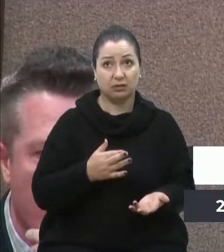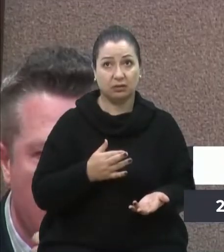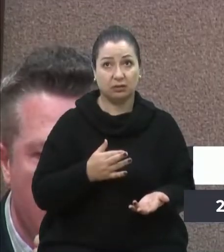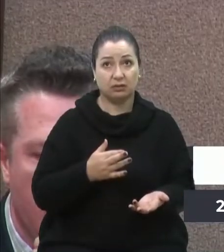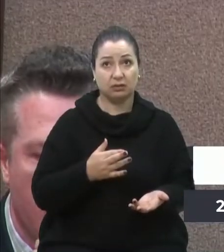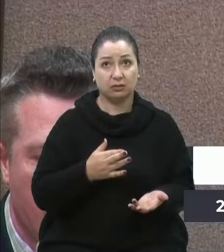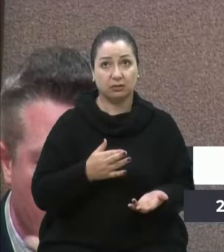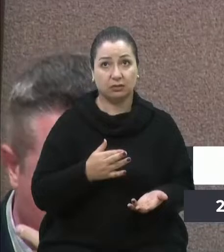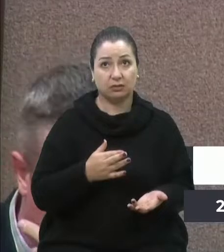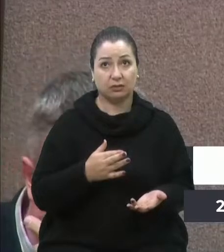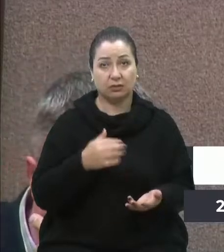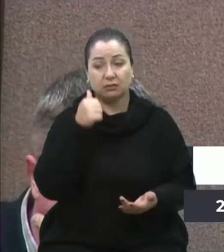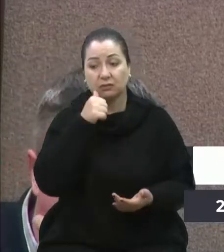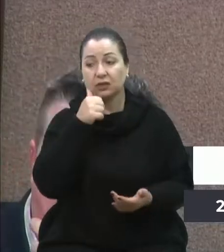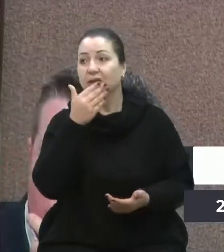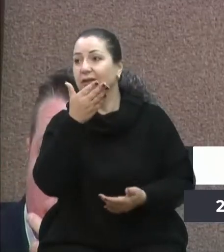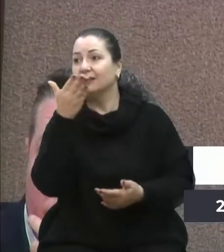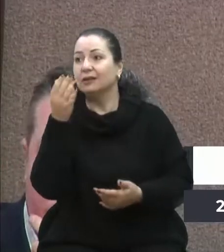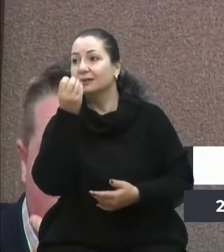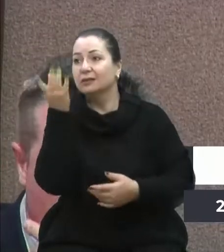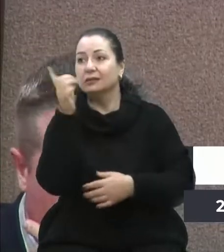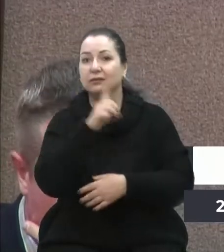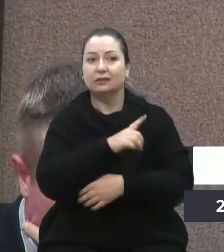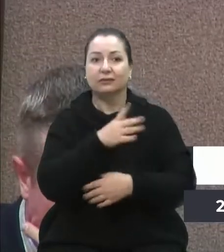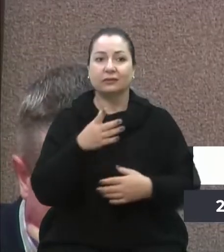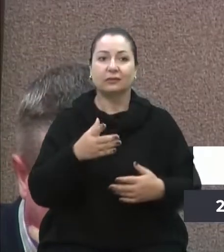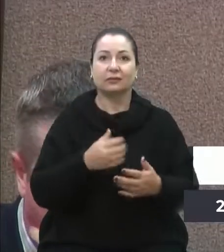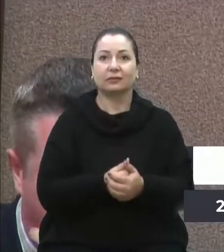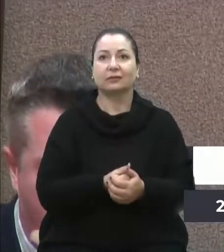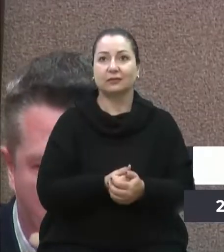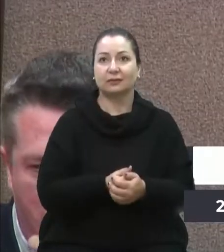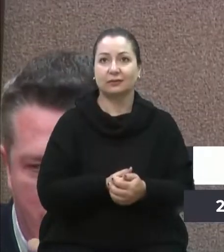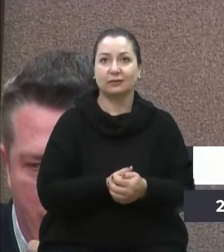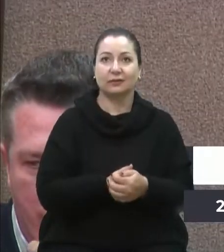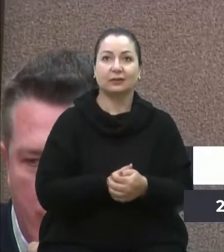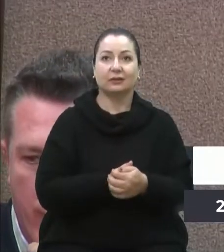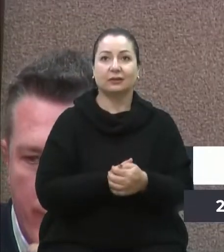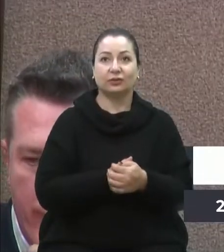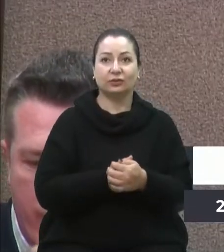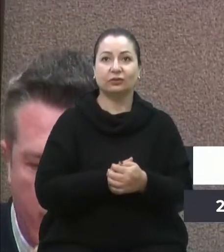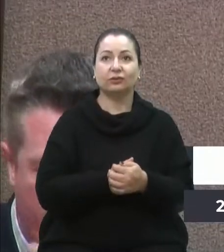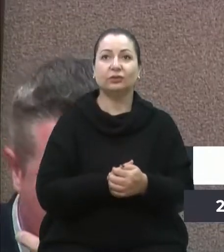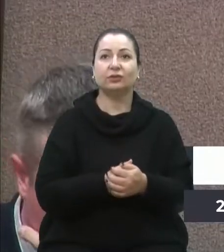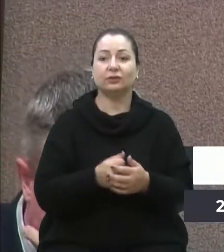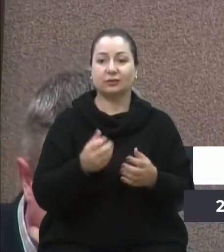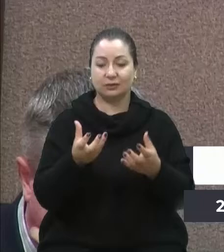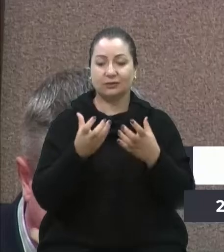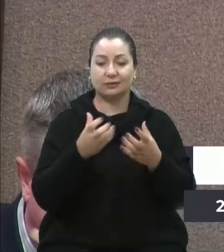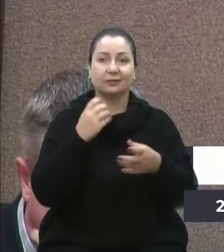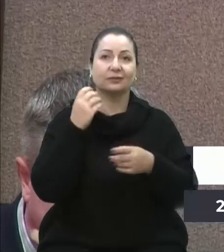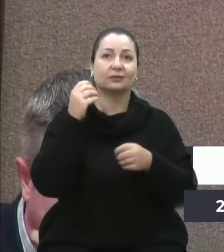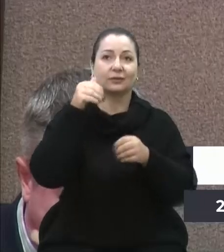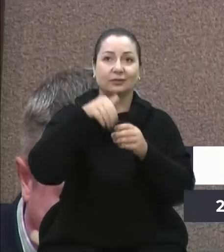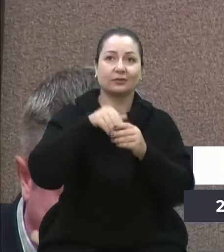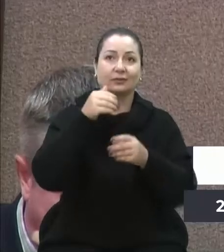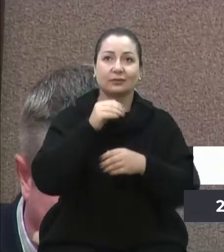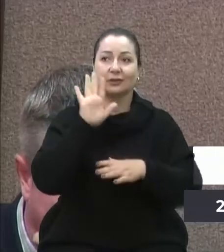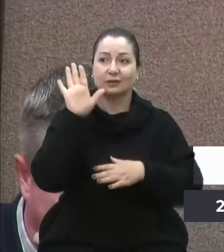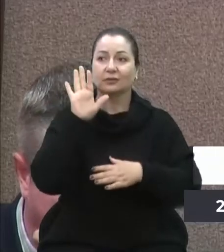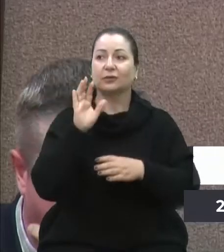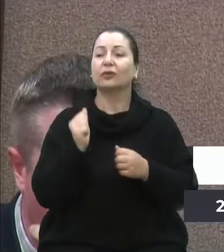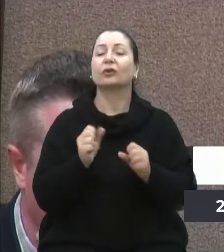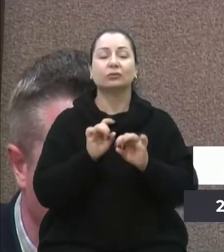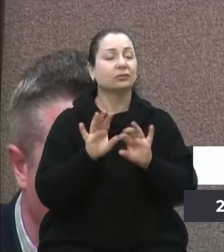Meninas, bom dia, tudo bem? Para declarar o voto. A gente está discutindo aqui, cada um tem a sua opinião, eu estou dando a minha, tá bom? Muito obrigado. Então é isso,